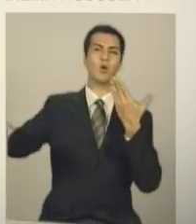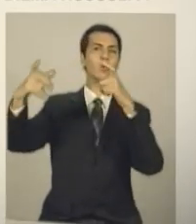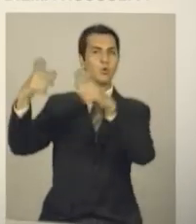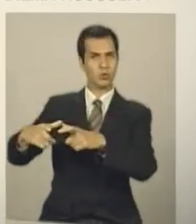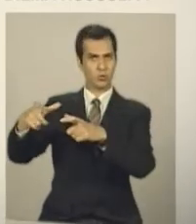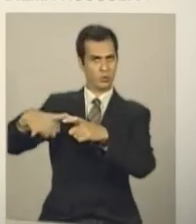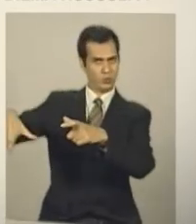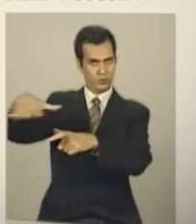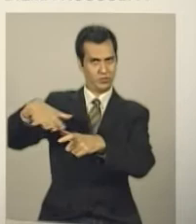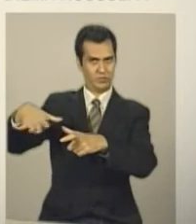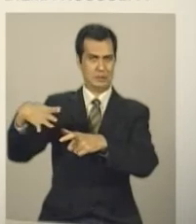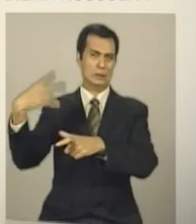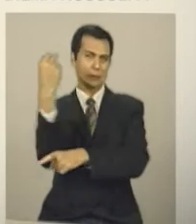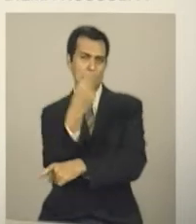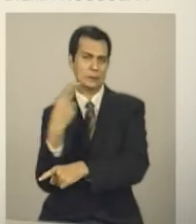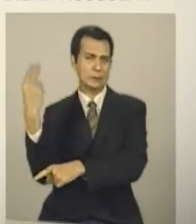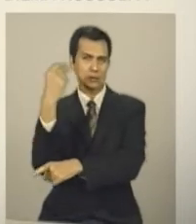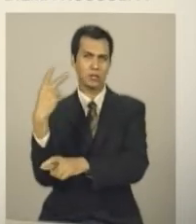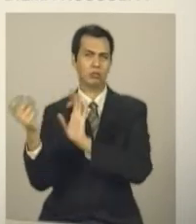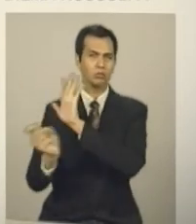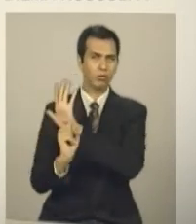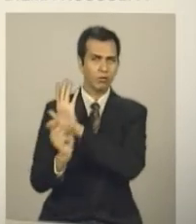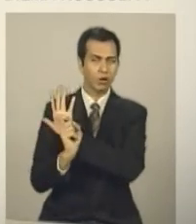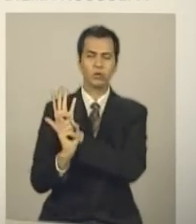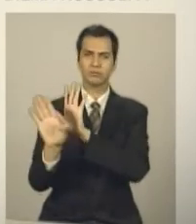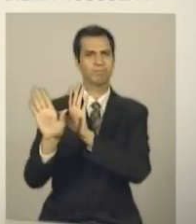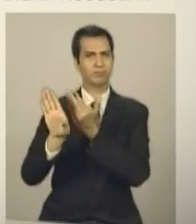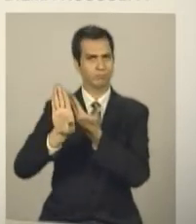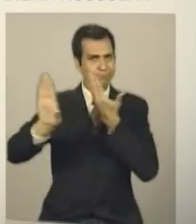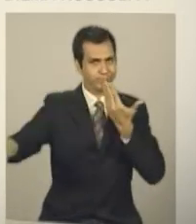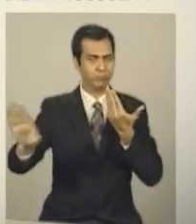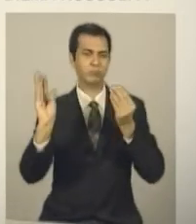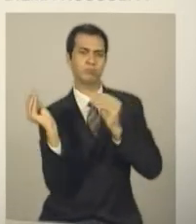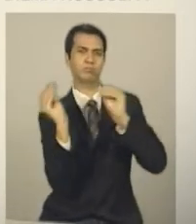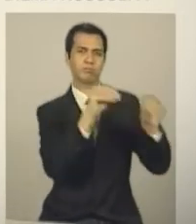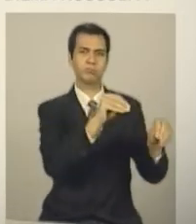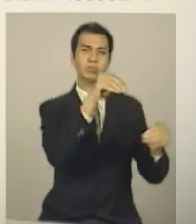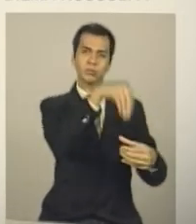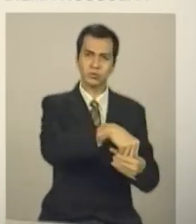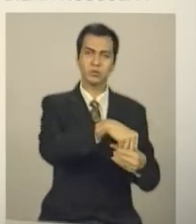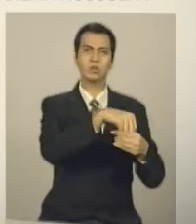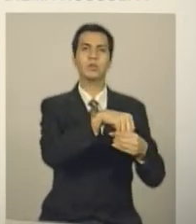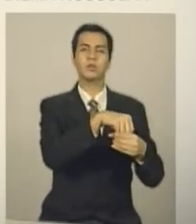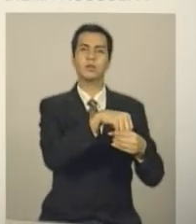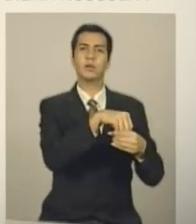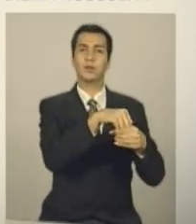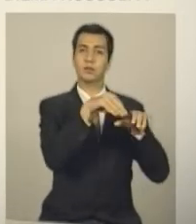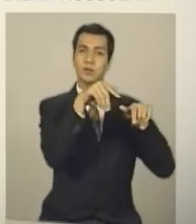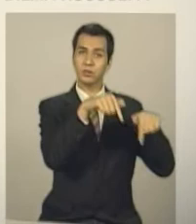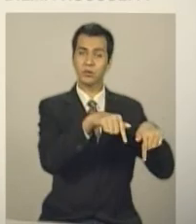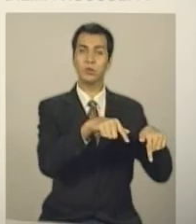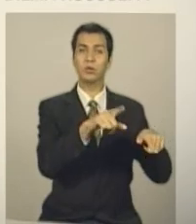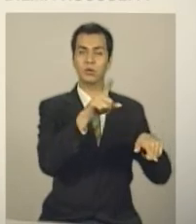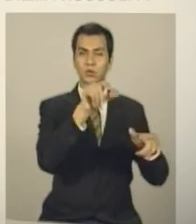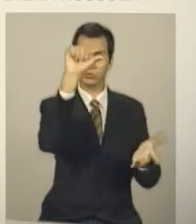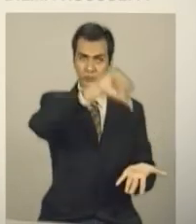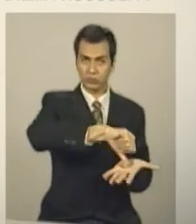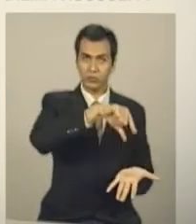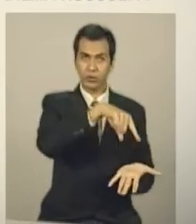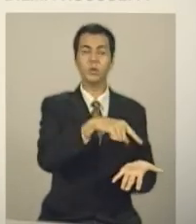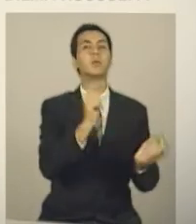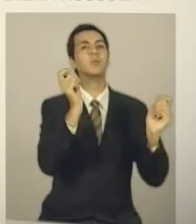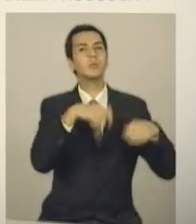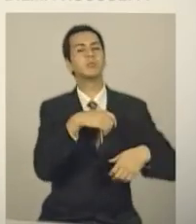atrai pela droga para poder reconstruir seu projeto de vida e até suas relações pessoais com a sua